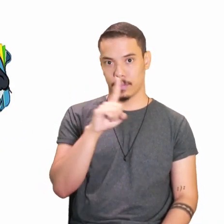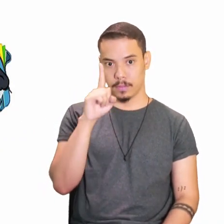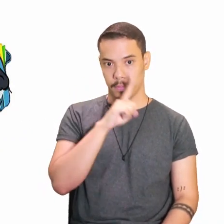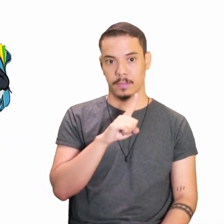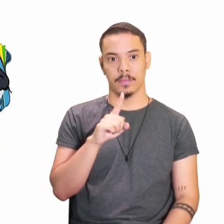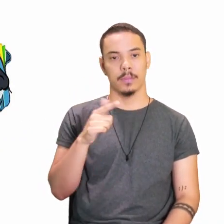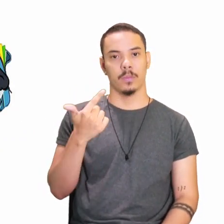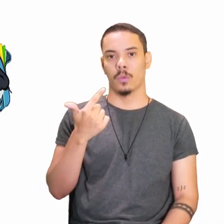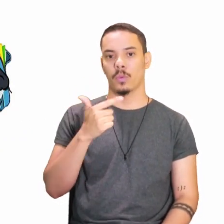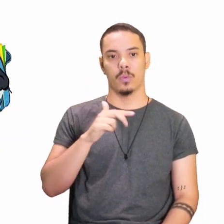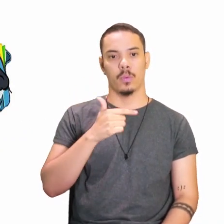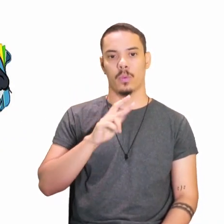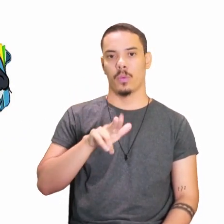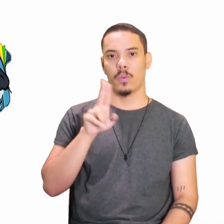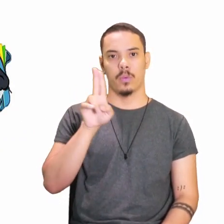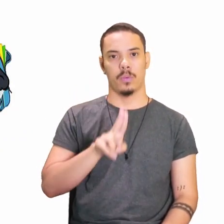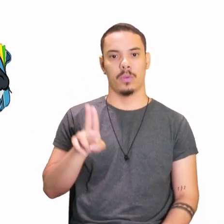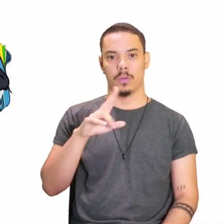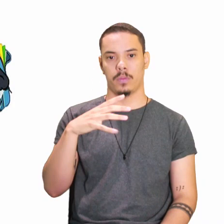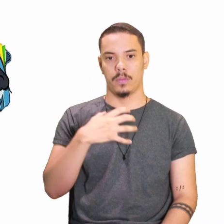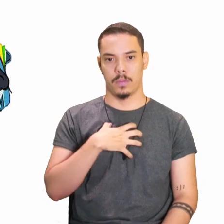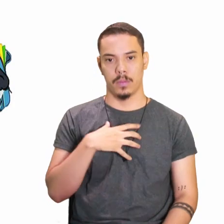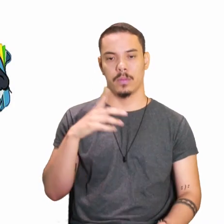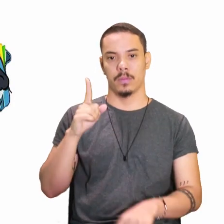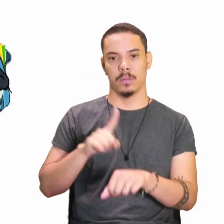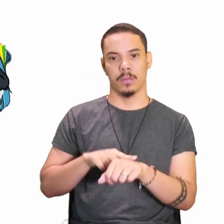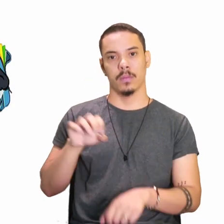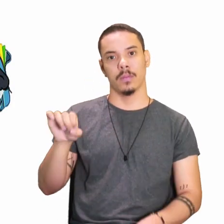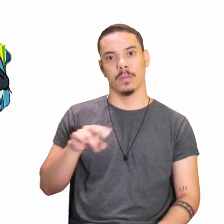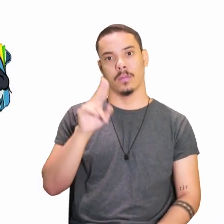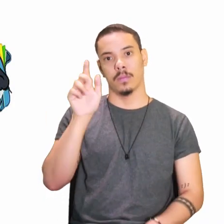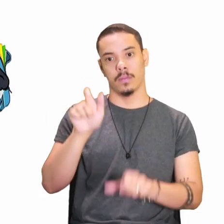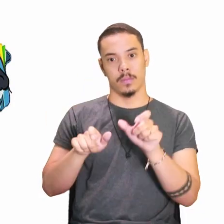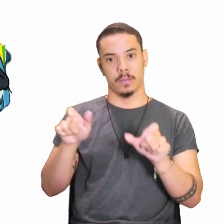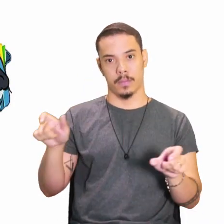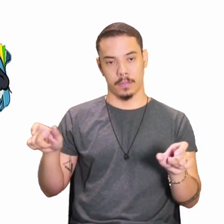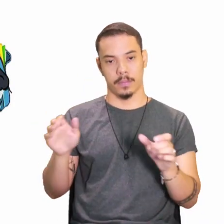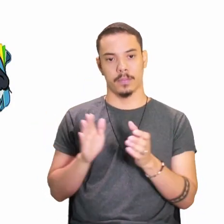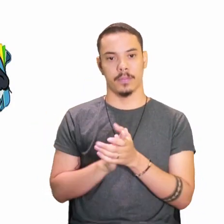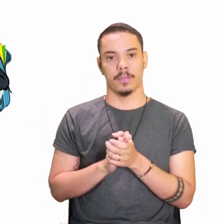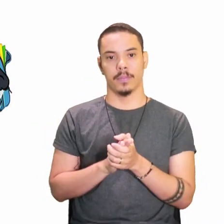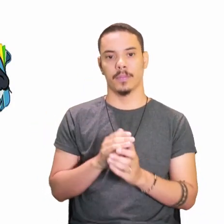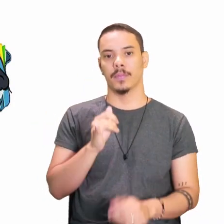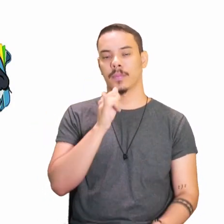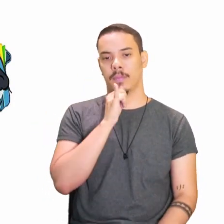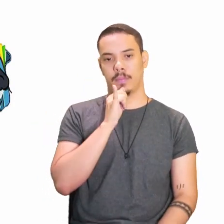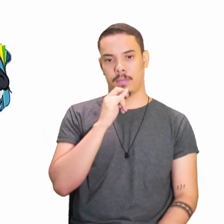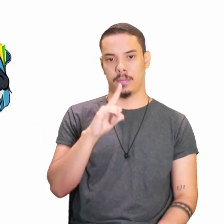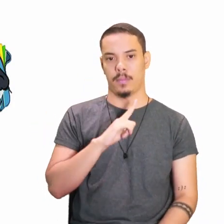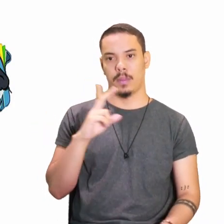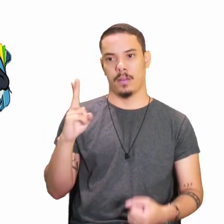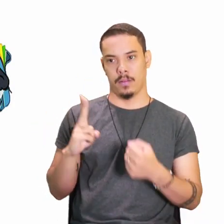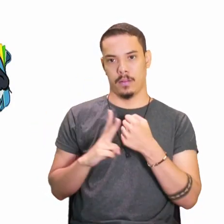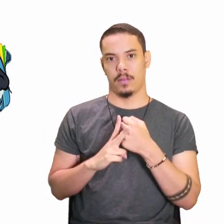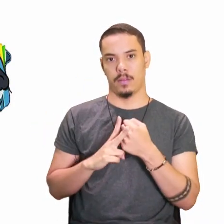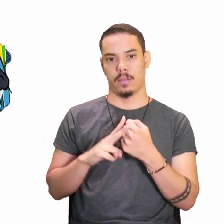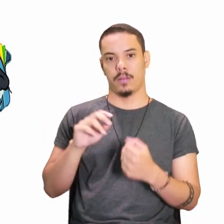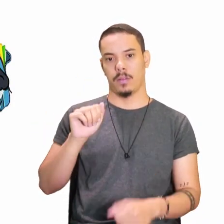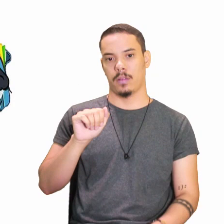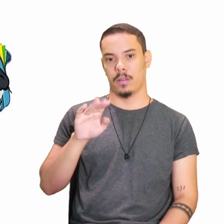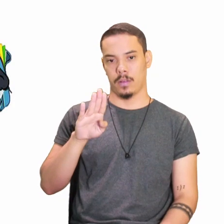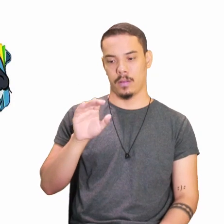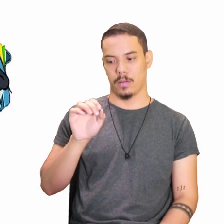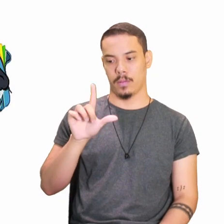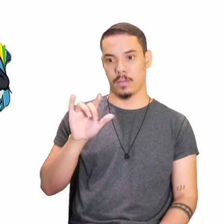em certos modos ó em tempo ou pessoa aqui no caso tem um verbo polir mostrando aqui para